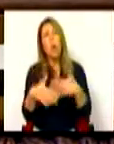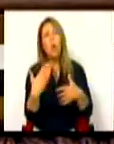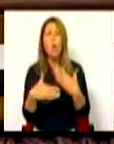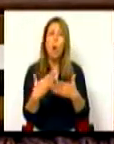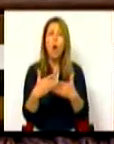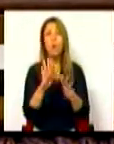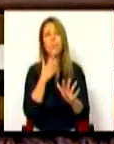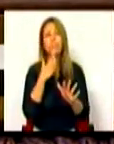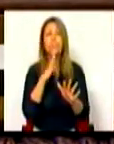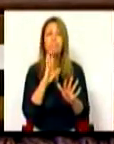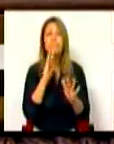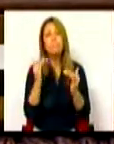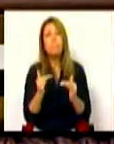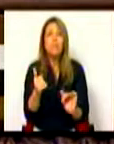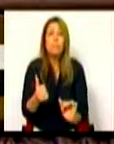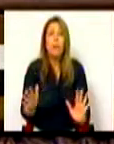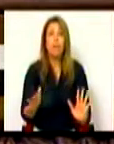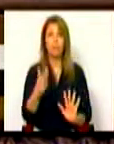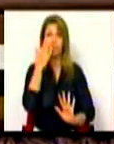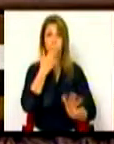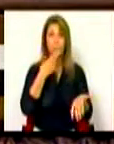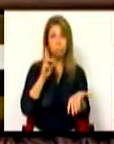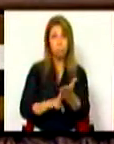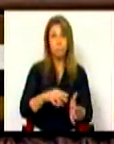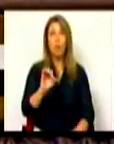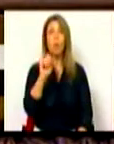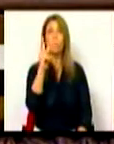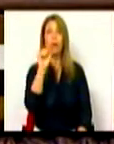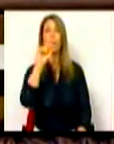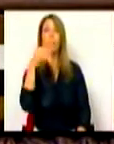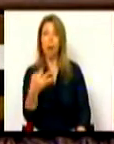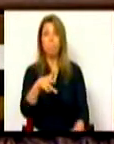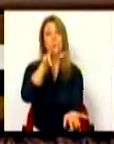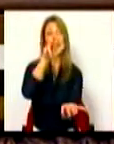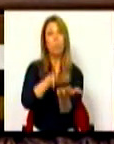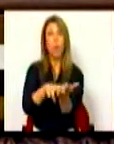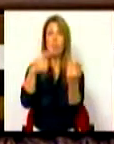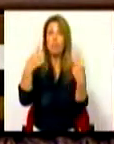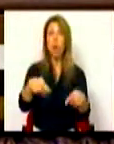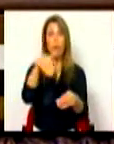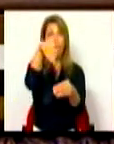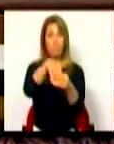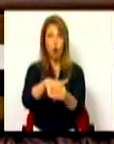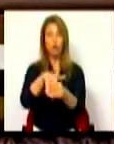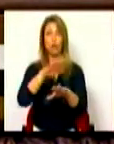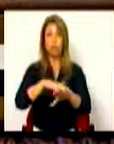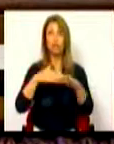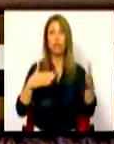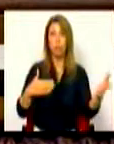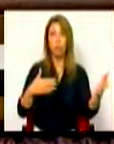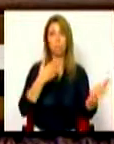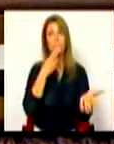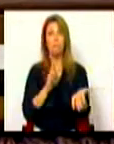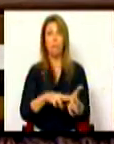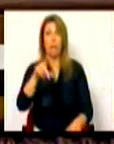é verdade que o PREVPAP foi aprovado apenas com os votos da esquerda, não é menos verdade